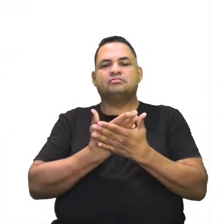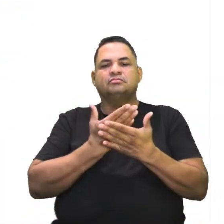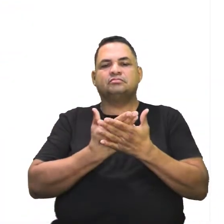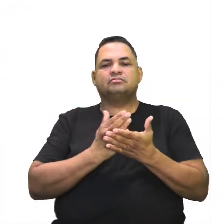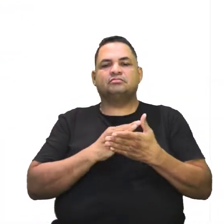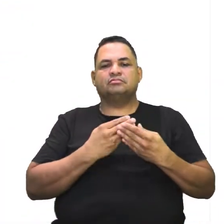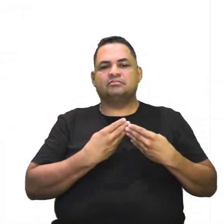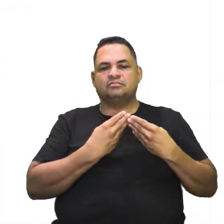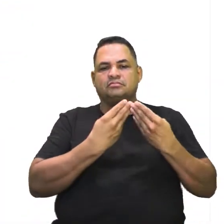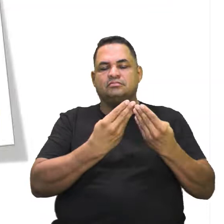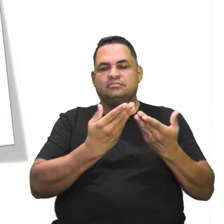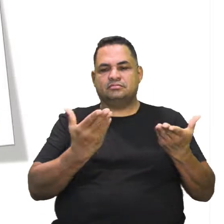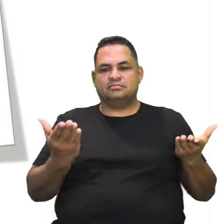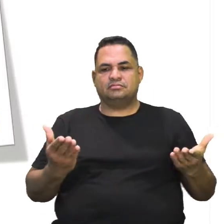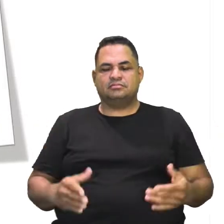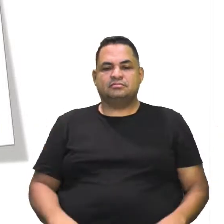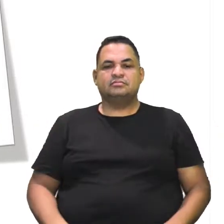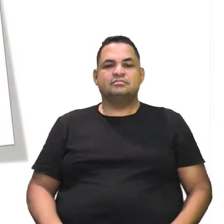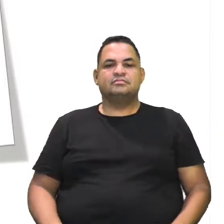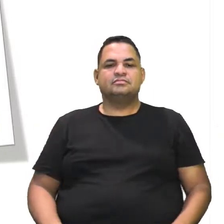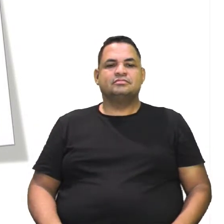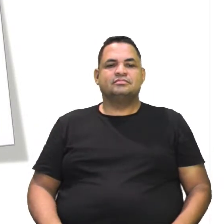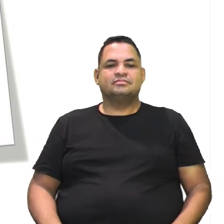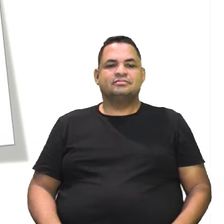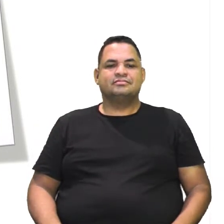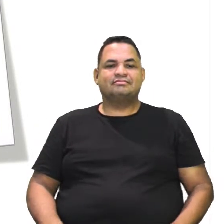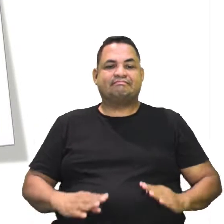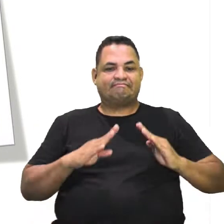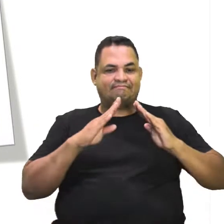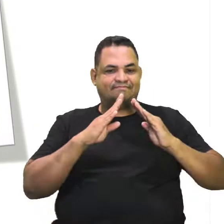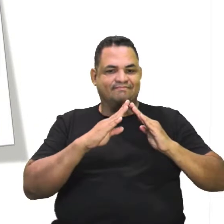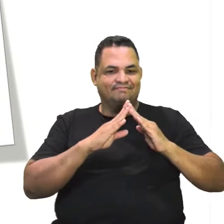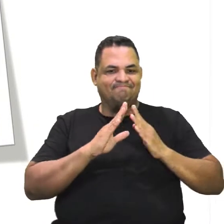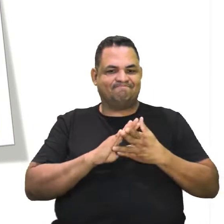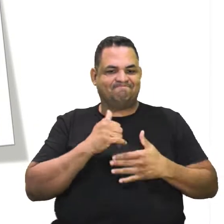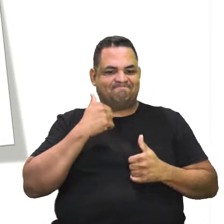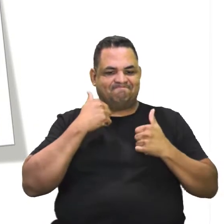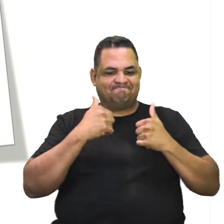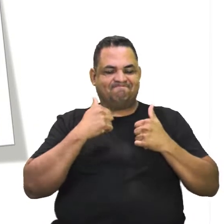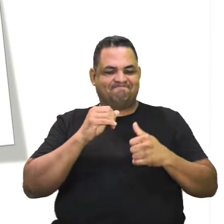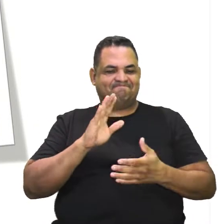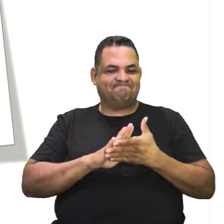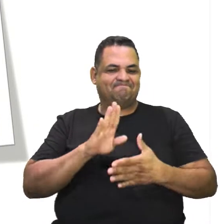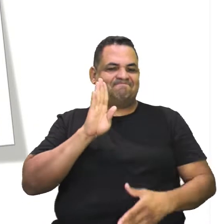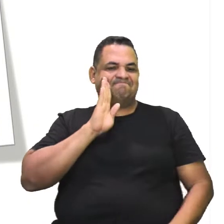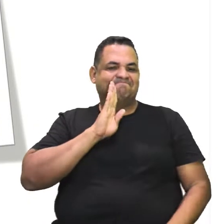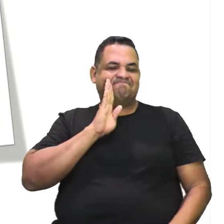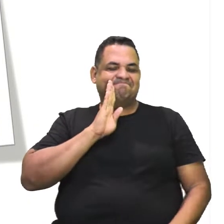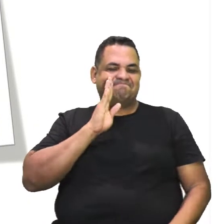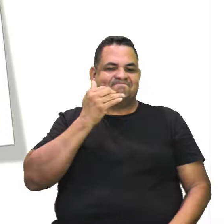hoje o oferecimento vai para, olha que escola top, bonita,